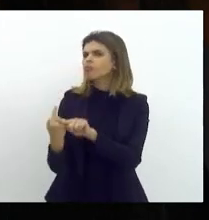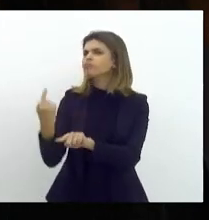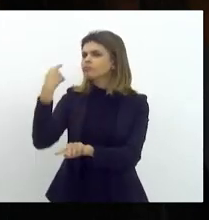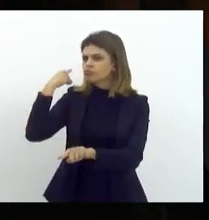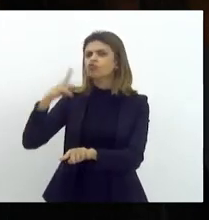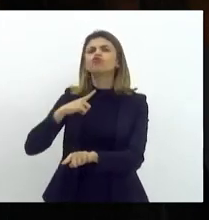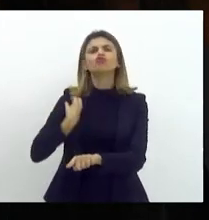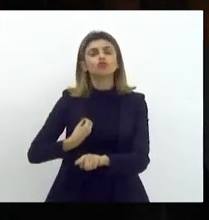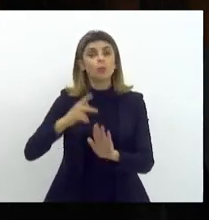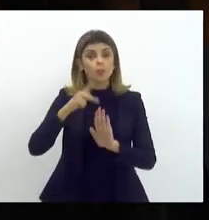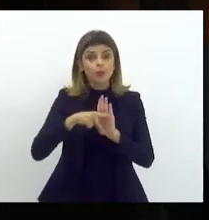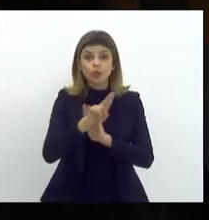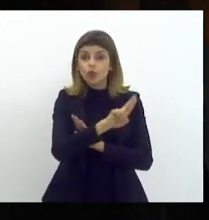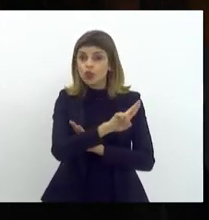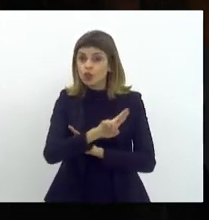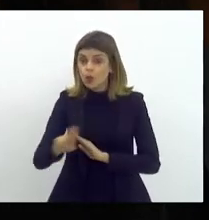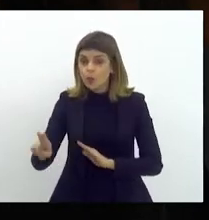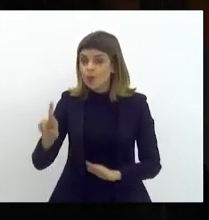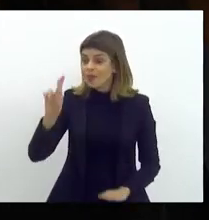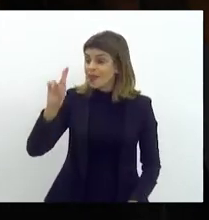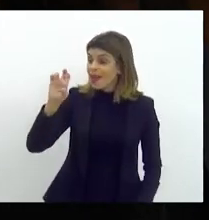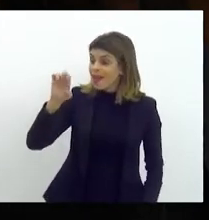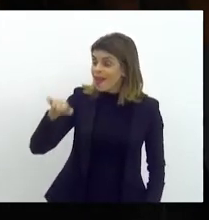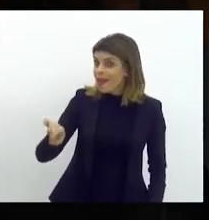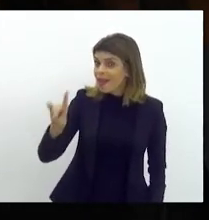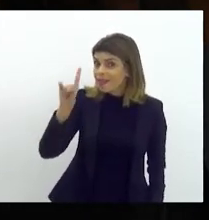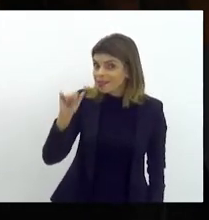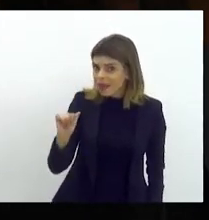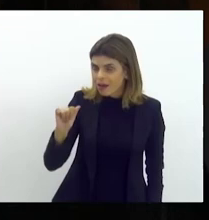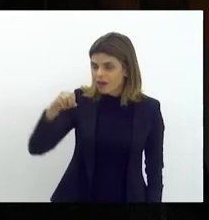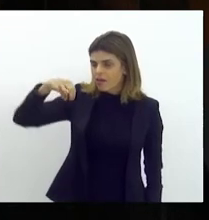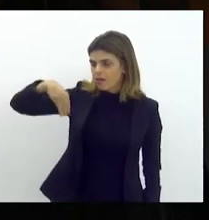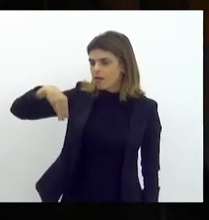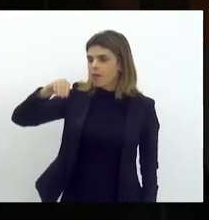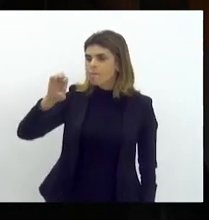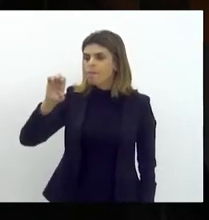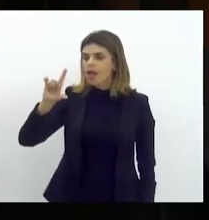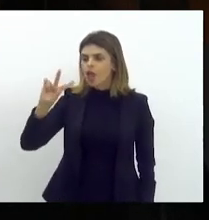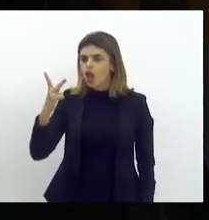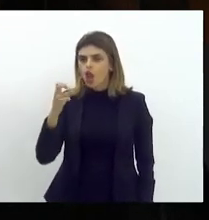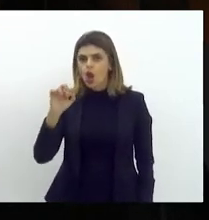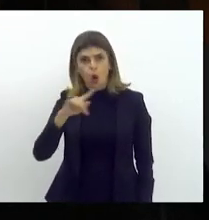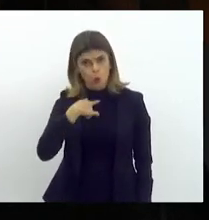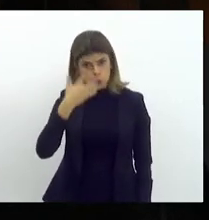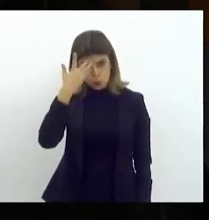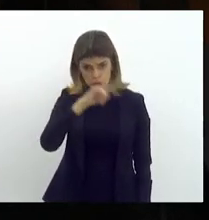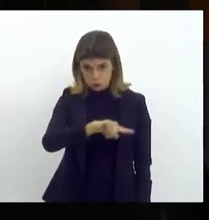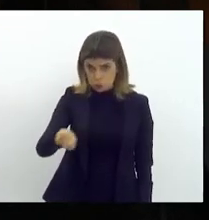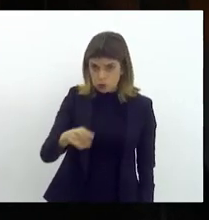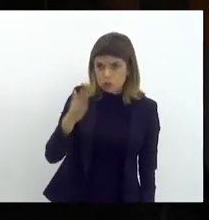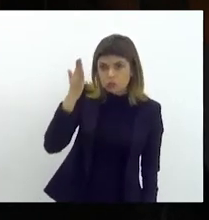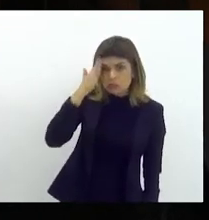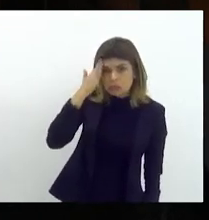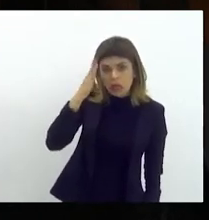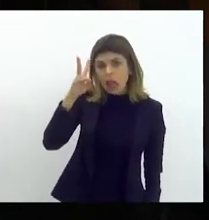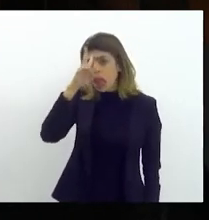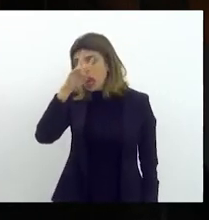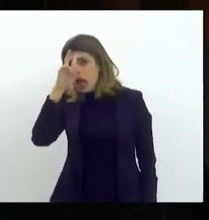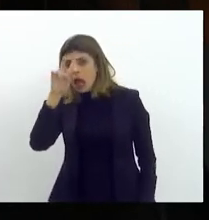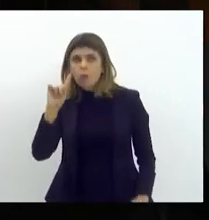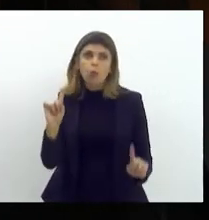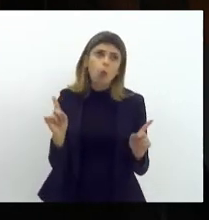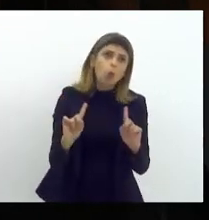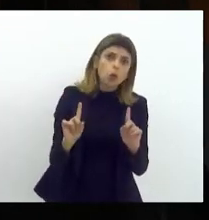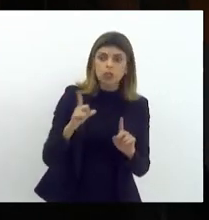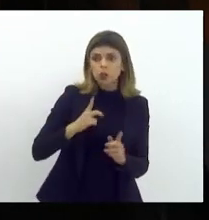tempo chamado renda Melhor não sei se alguém há de lembrar dele não sei nem